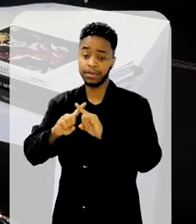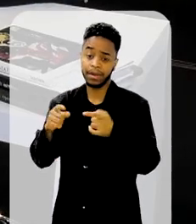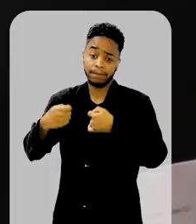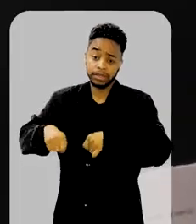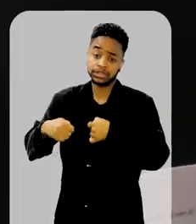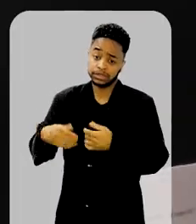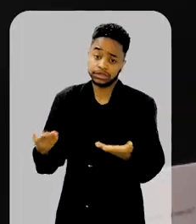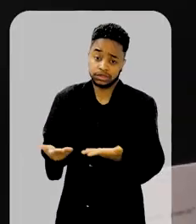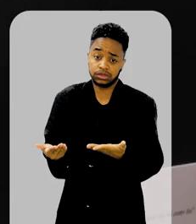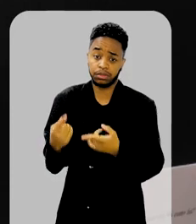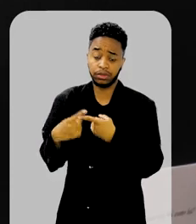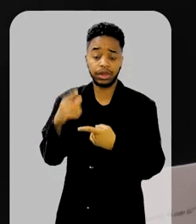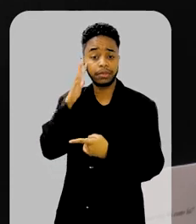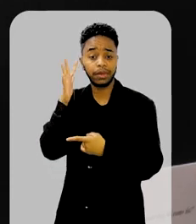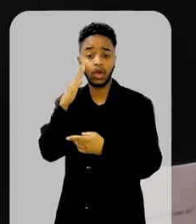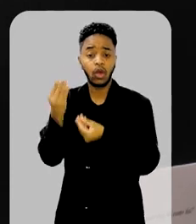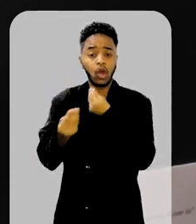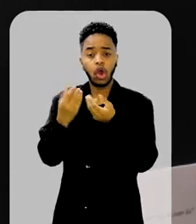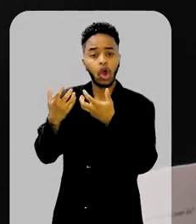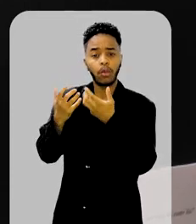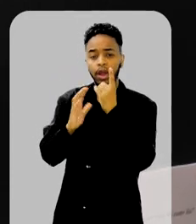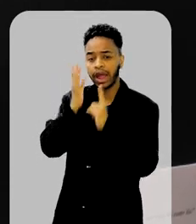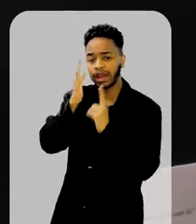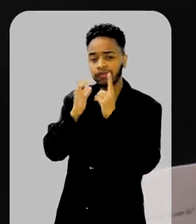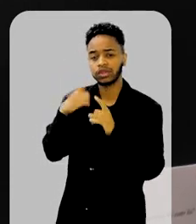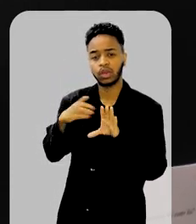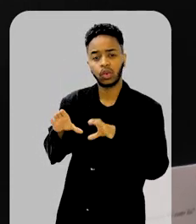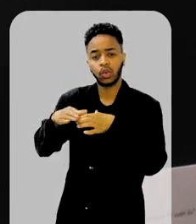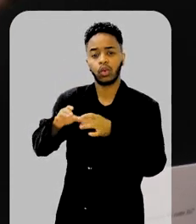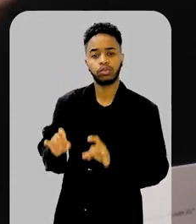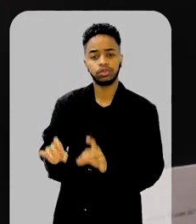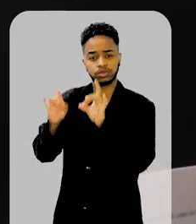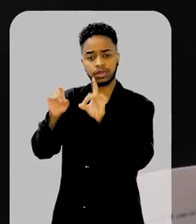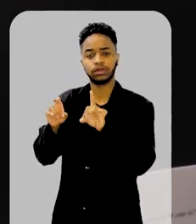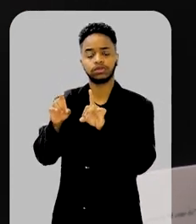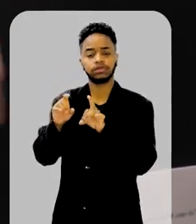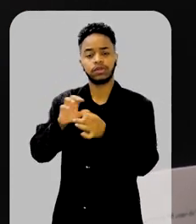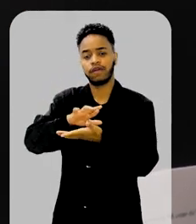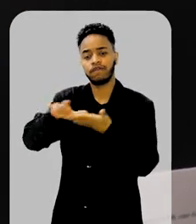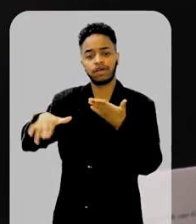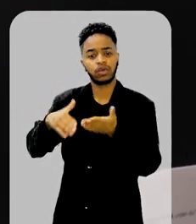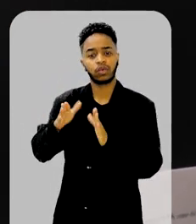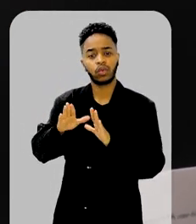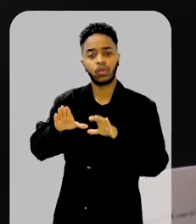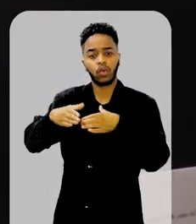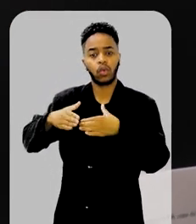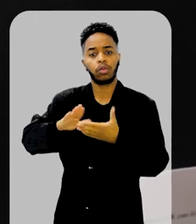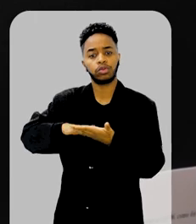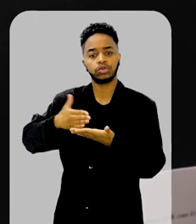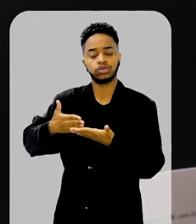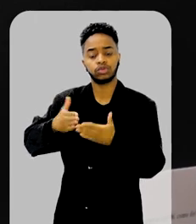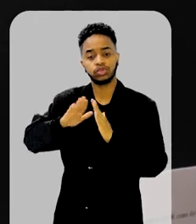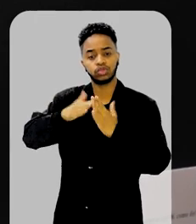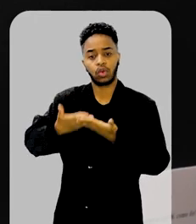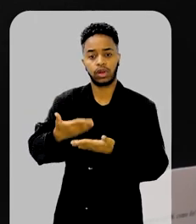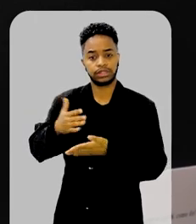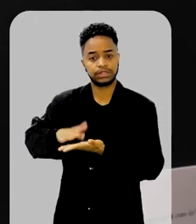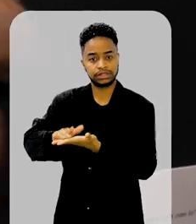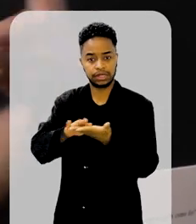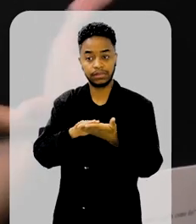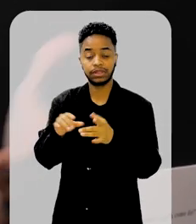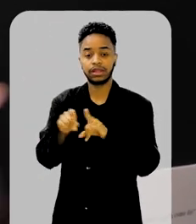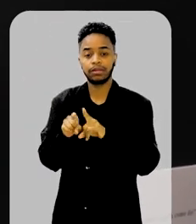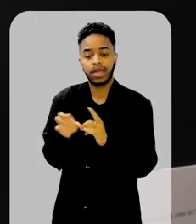hoje quando você pensa um carnaval eh na magnitude de um grupo especial enfim dos grandes carnavais das escolas de samba e essa relação